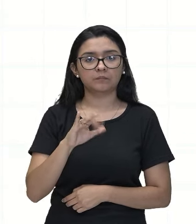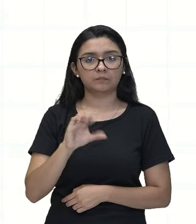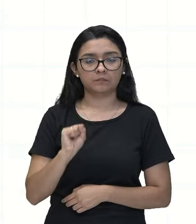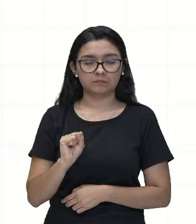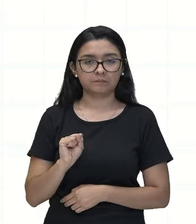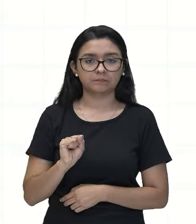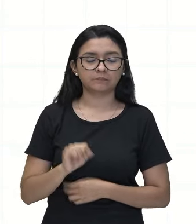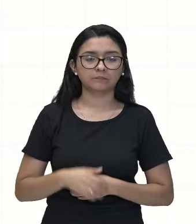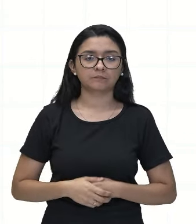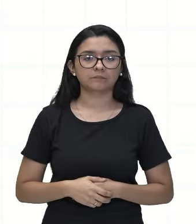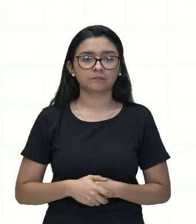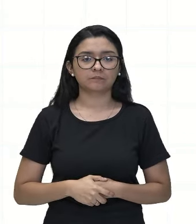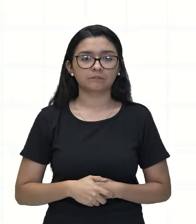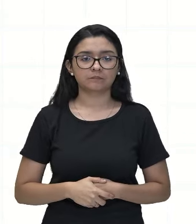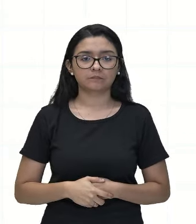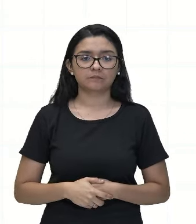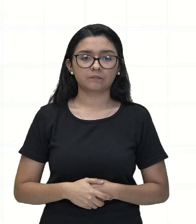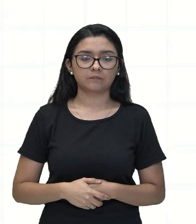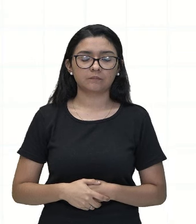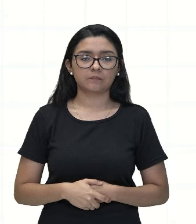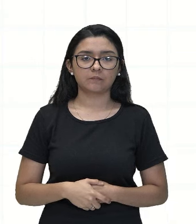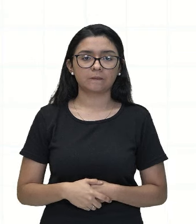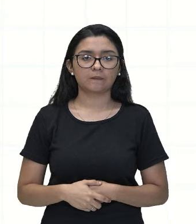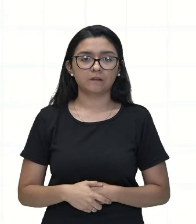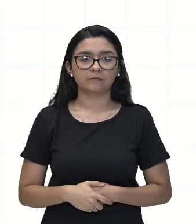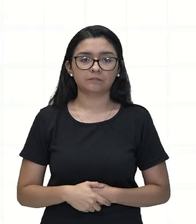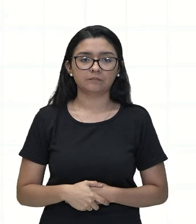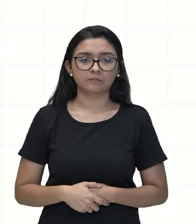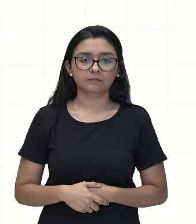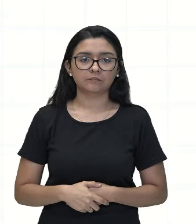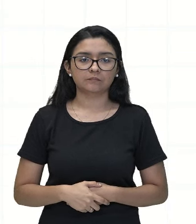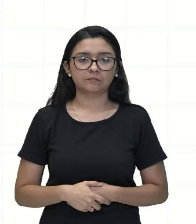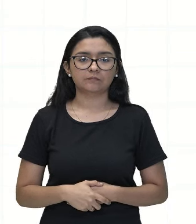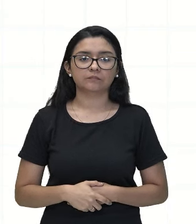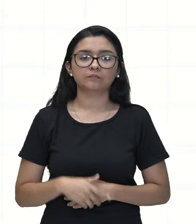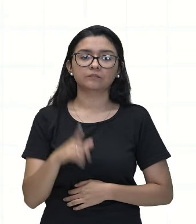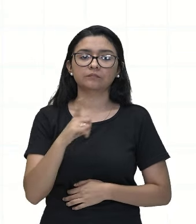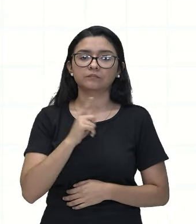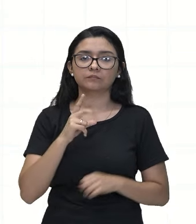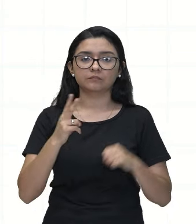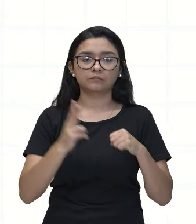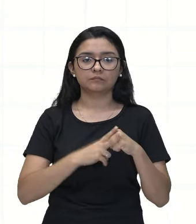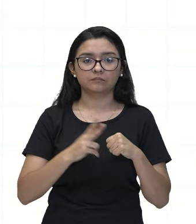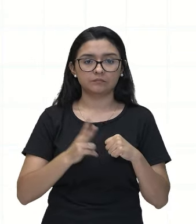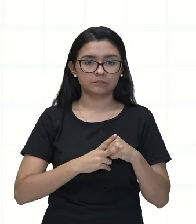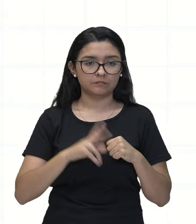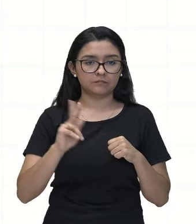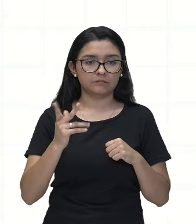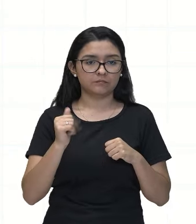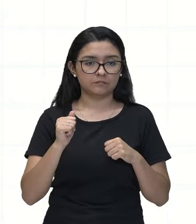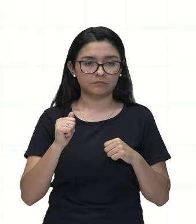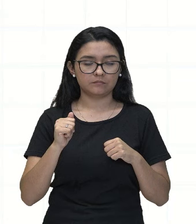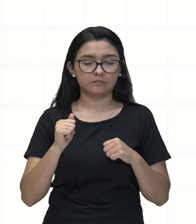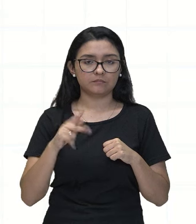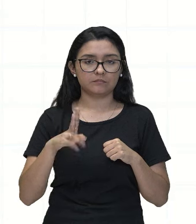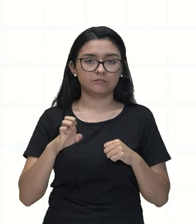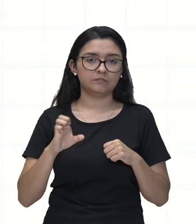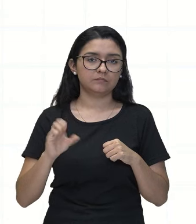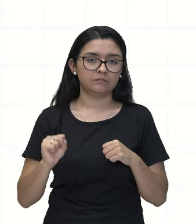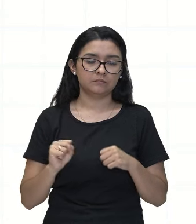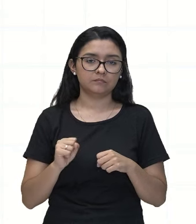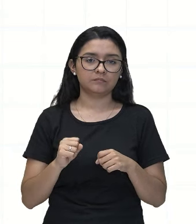verbos eh então nós temos o verbo haver havia pessoas houve problemas